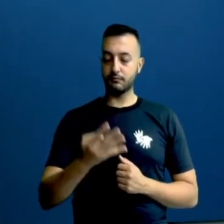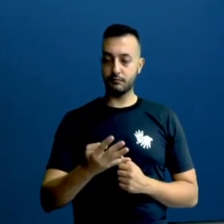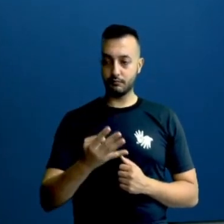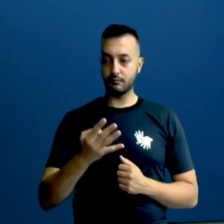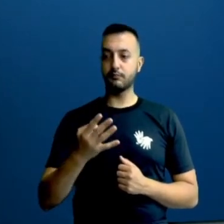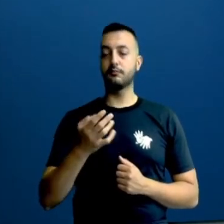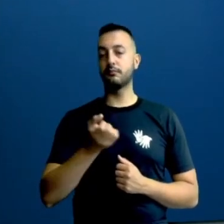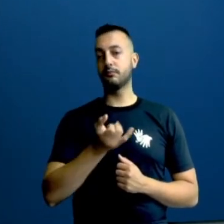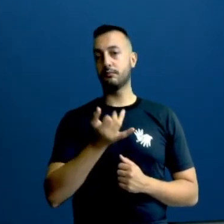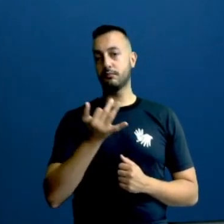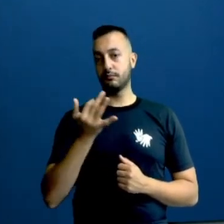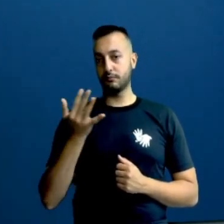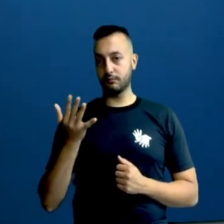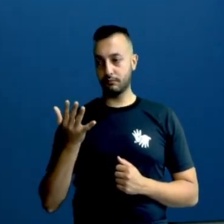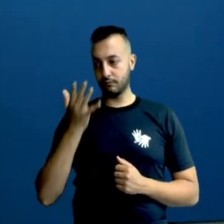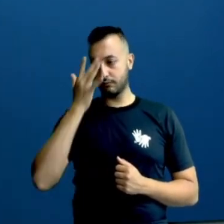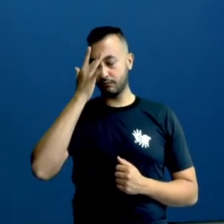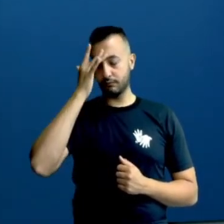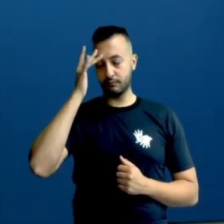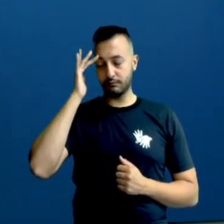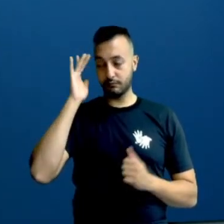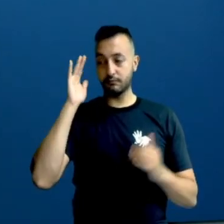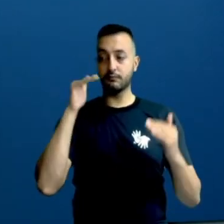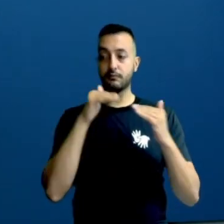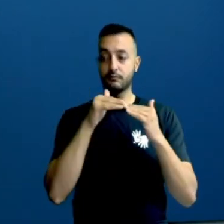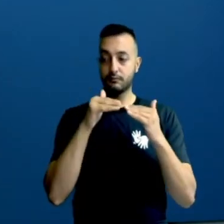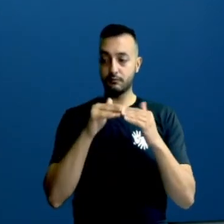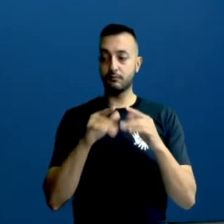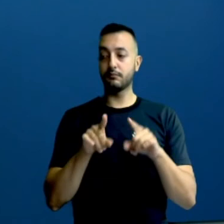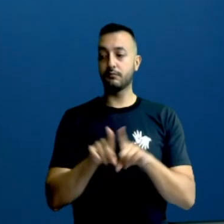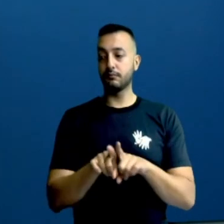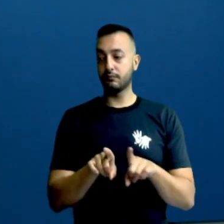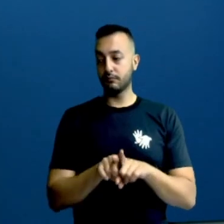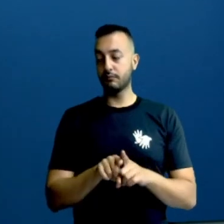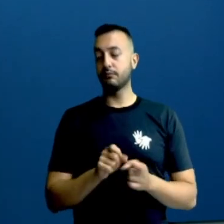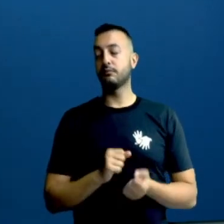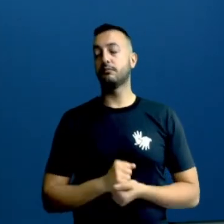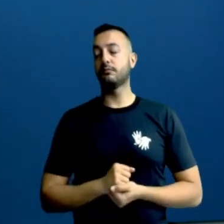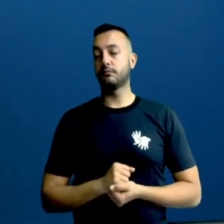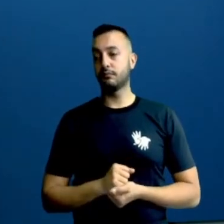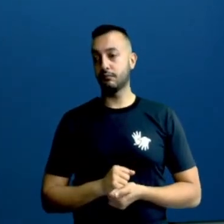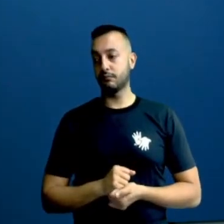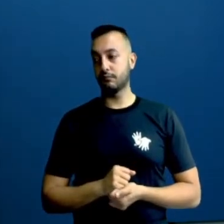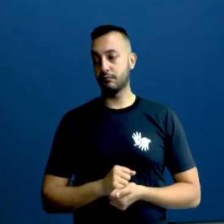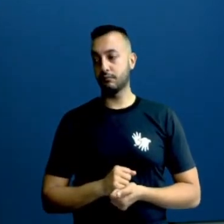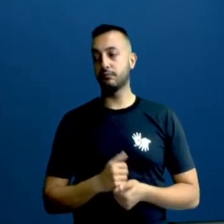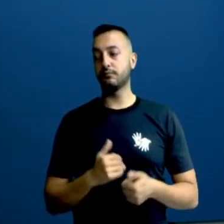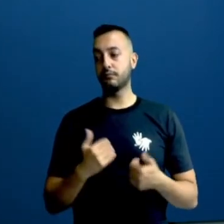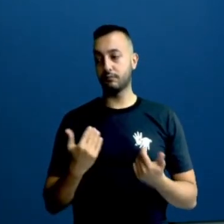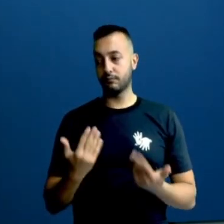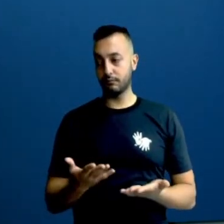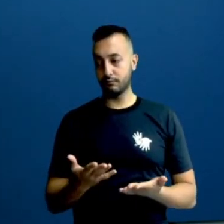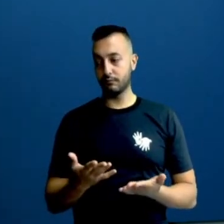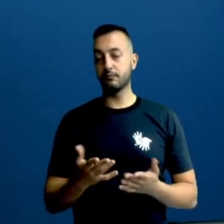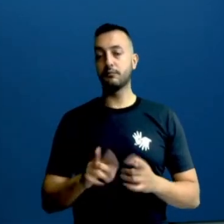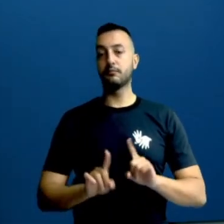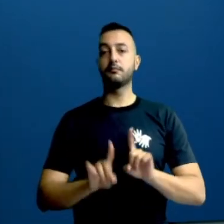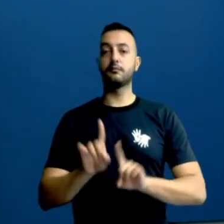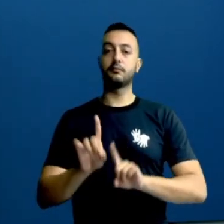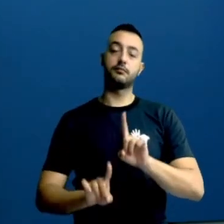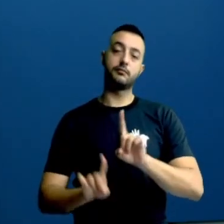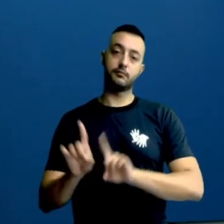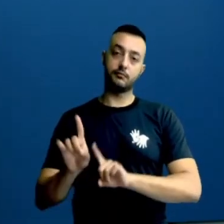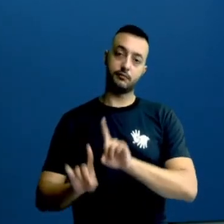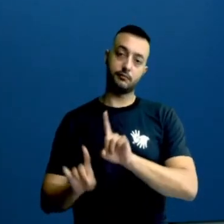129.974 habitantes. Também confere aqui, ó, com os dados do nosso aluno. Então, ó, o